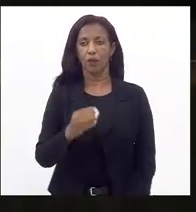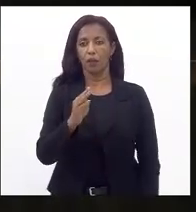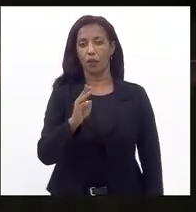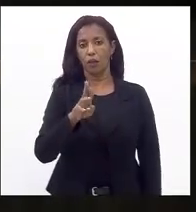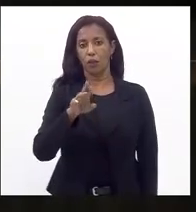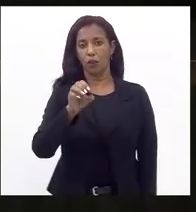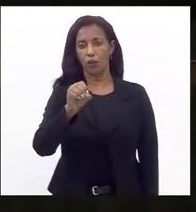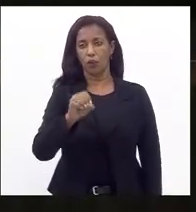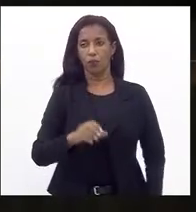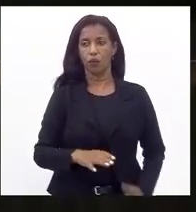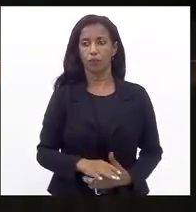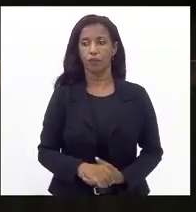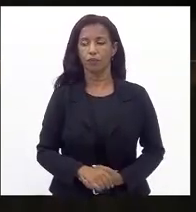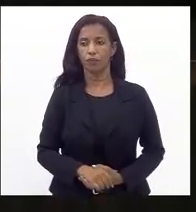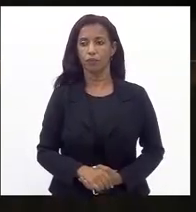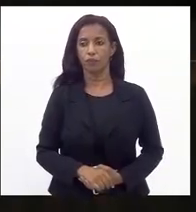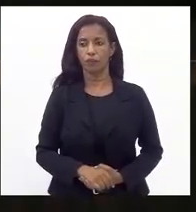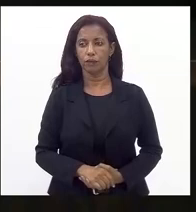Bruno dauaire